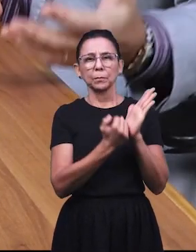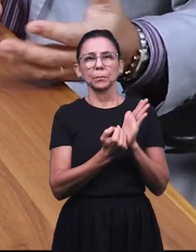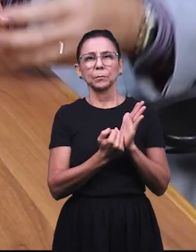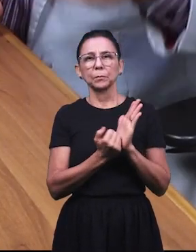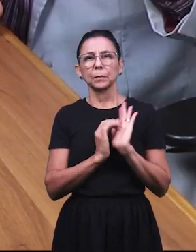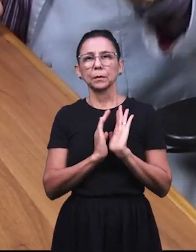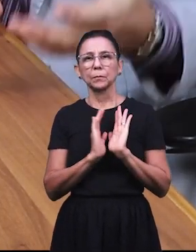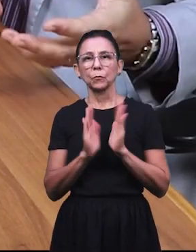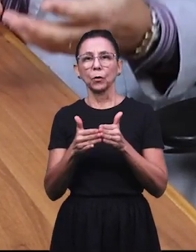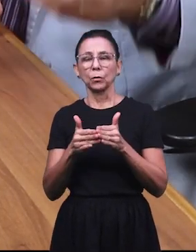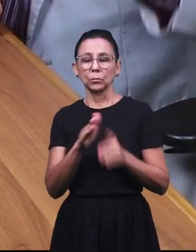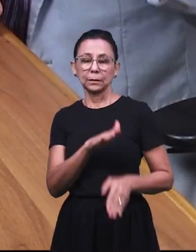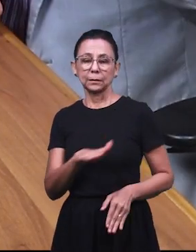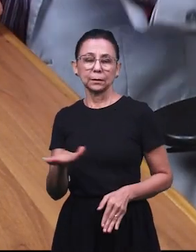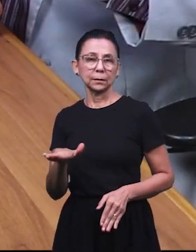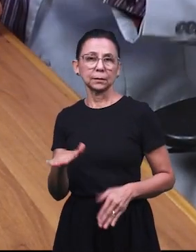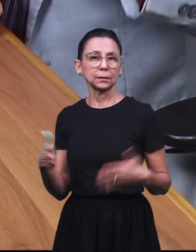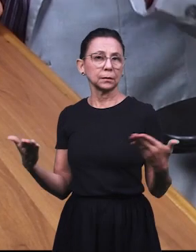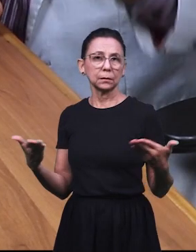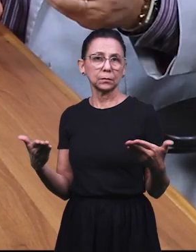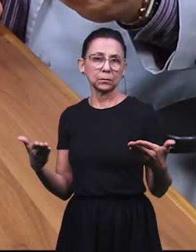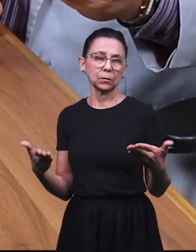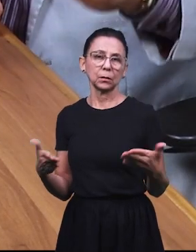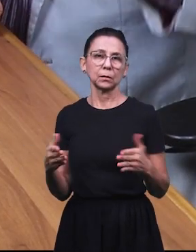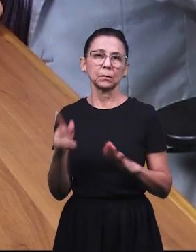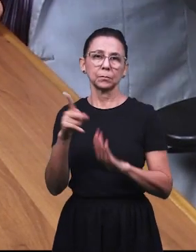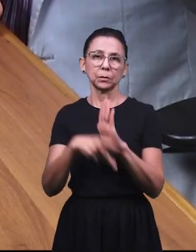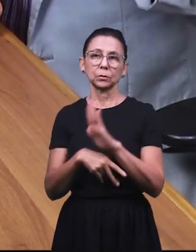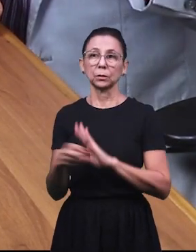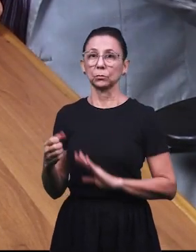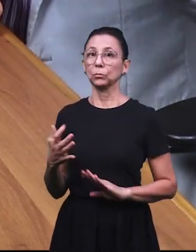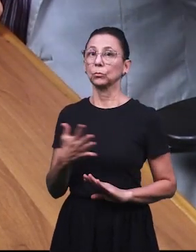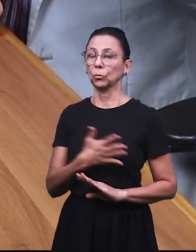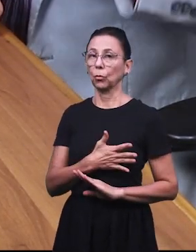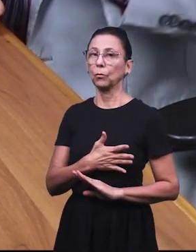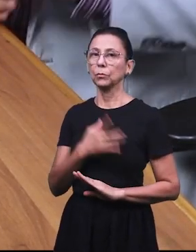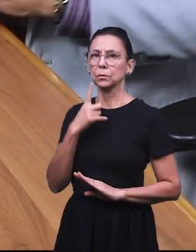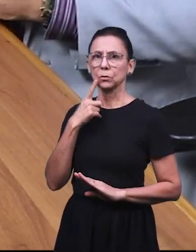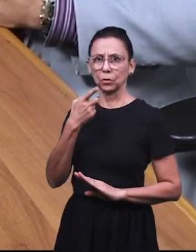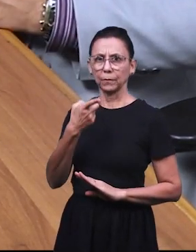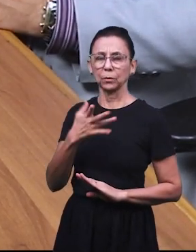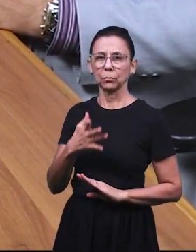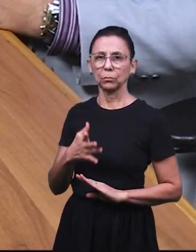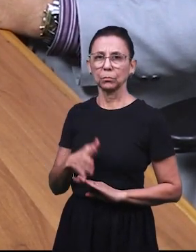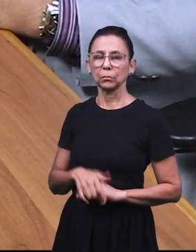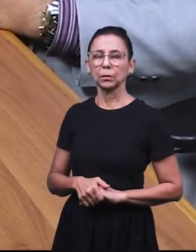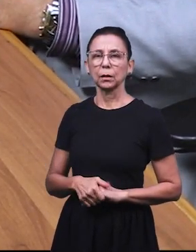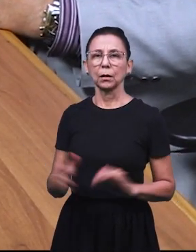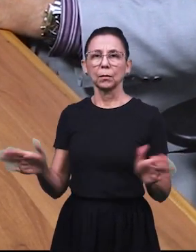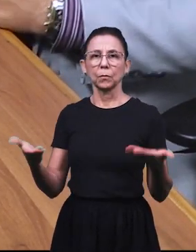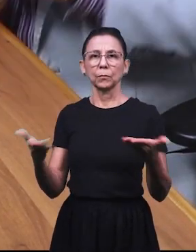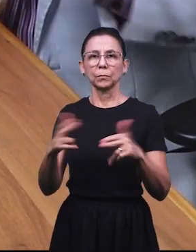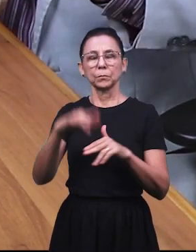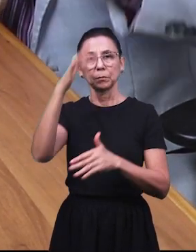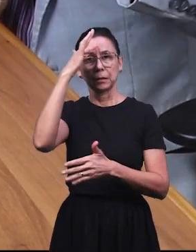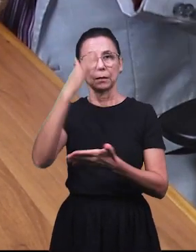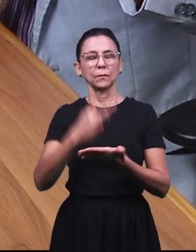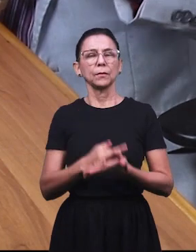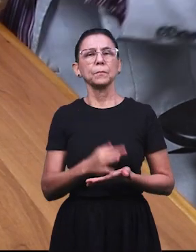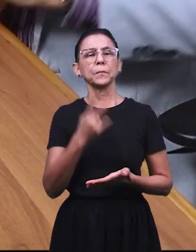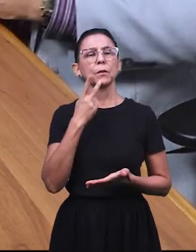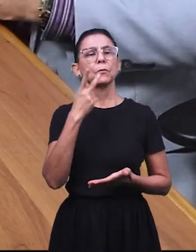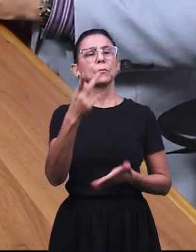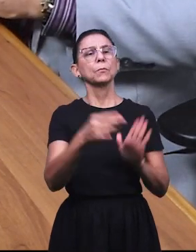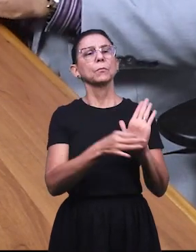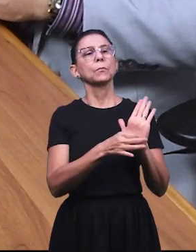um projeto de produção dessas histórias infantis para crianças. E agora a gente está com esse novo projeto que já está no ar,